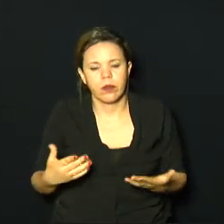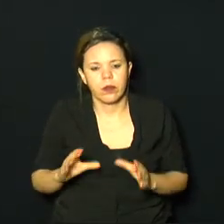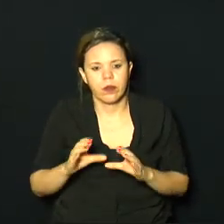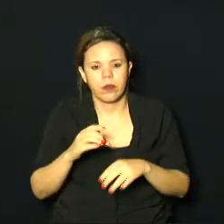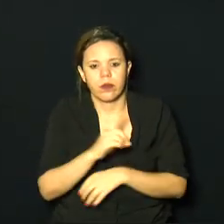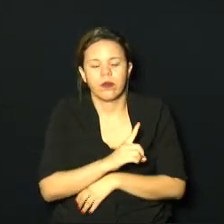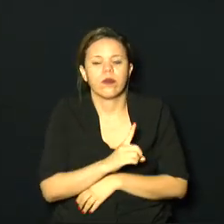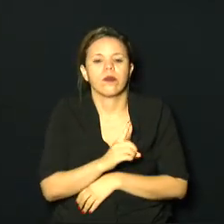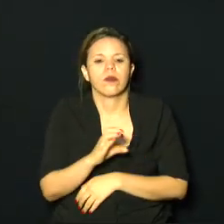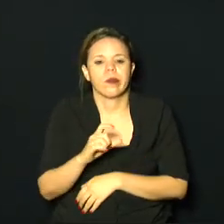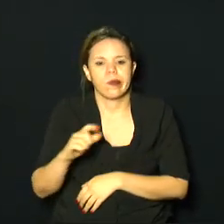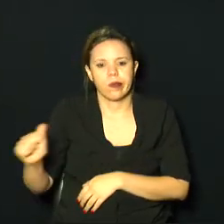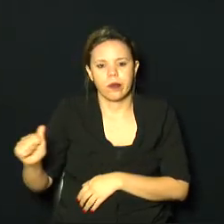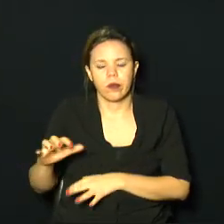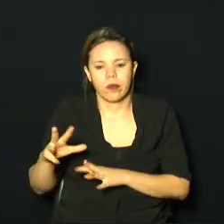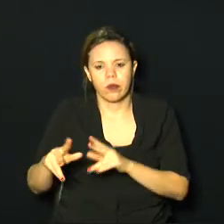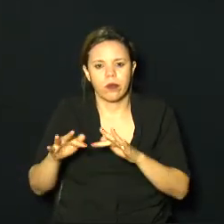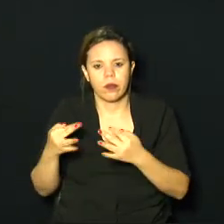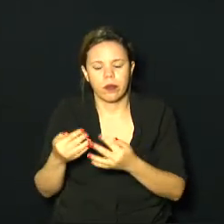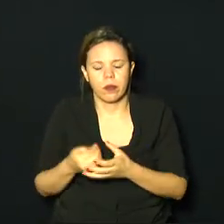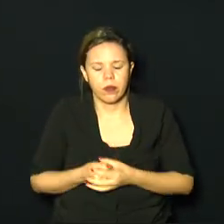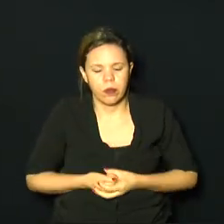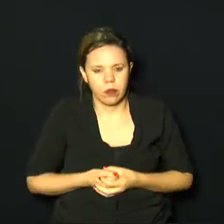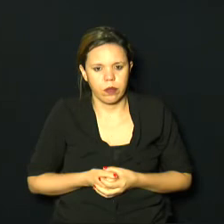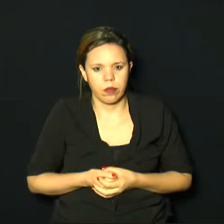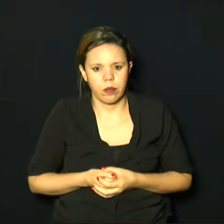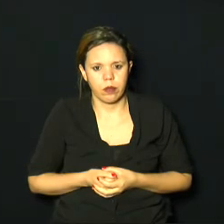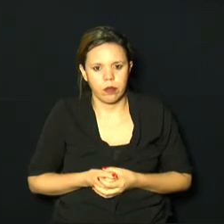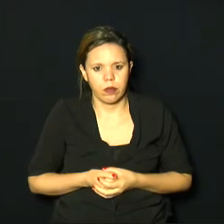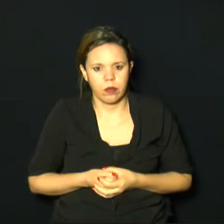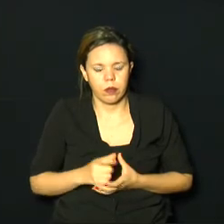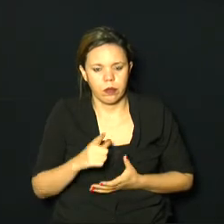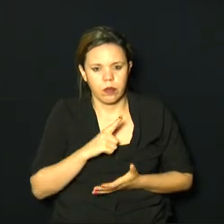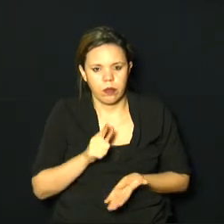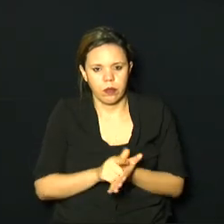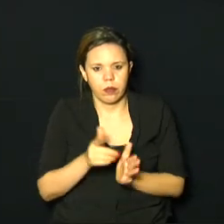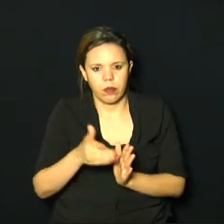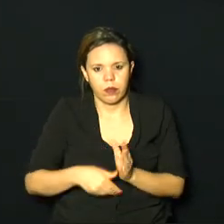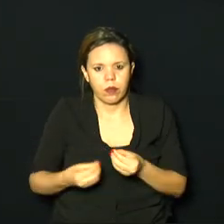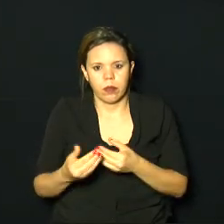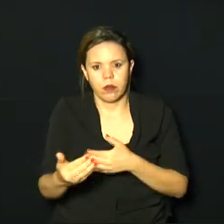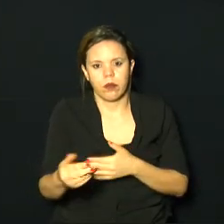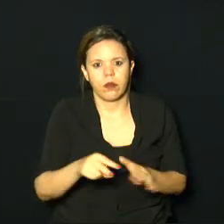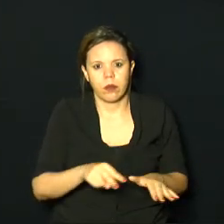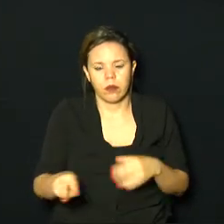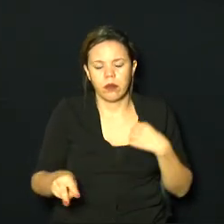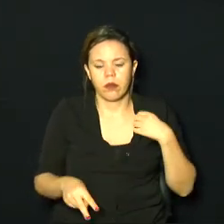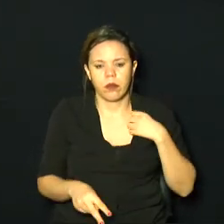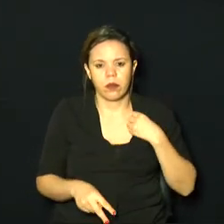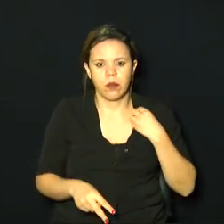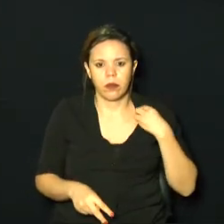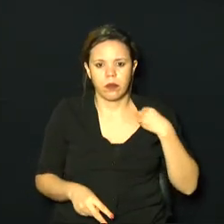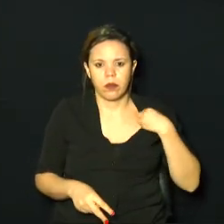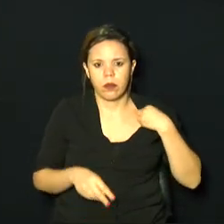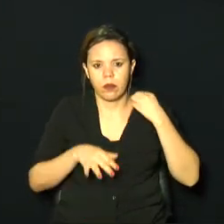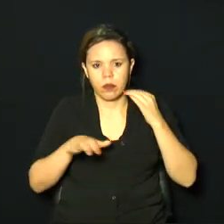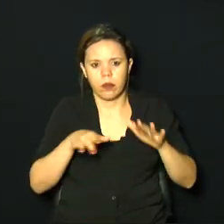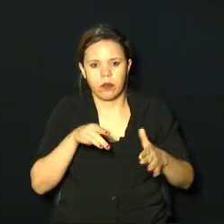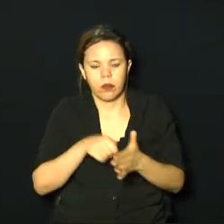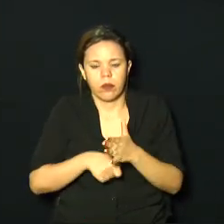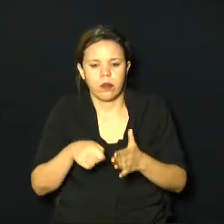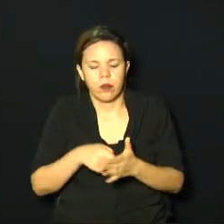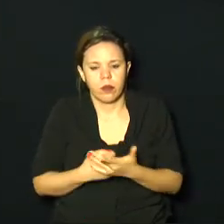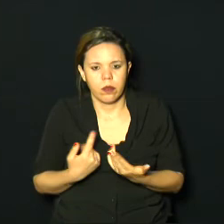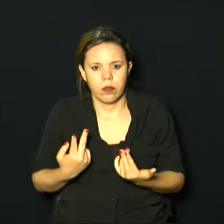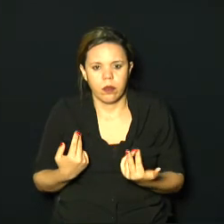com a Célia e com toda a coordenação e as famílias, para tirar os encaminhamentos aí para as próximas semanas aí de mobilização de luta, como